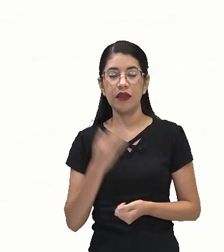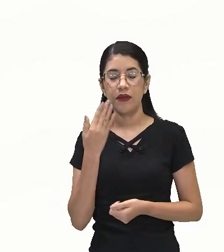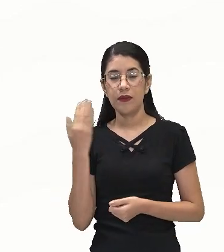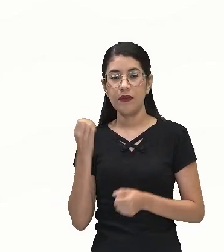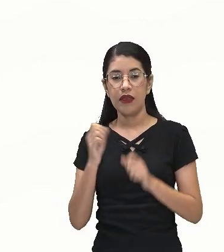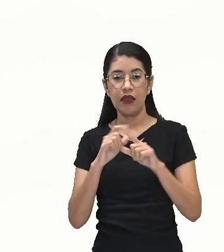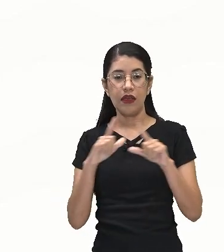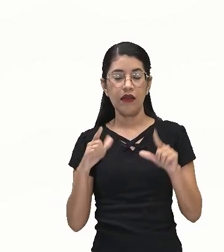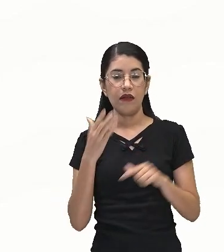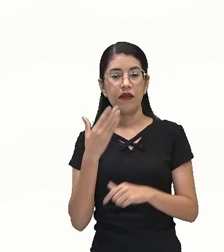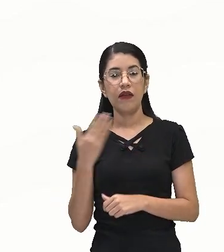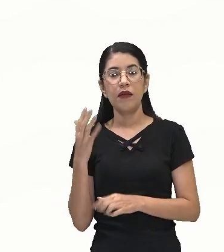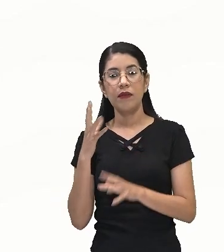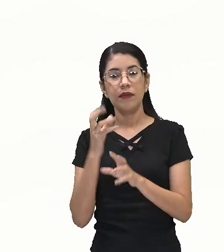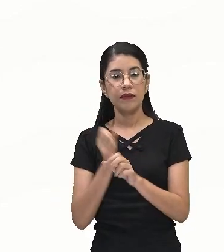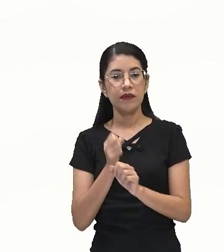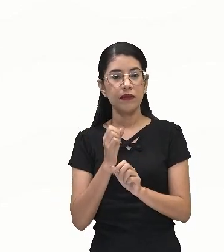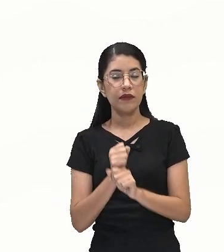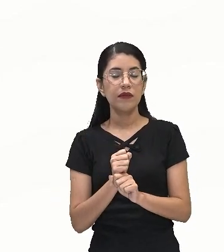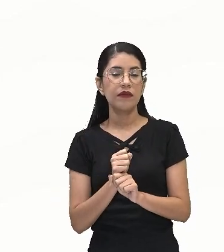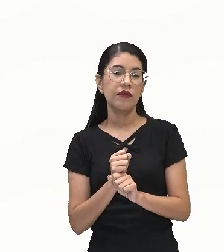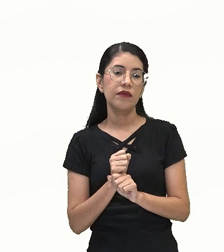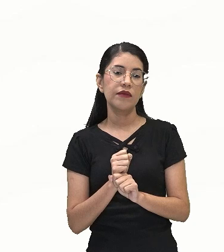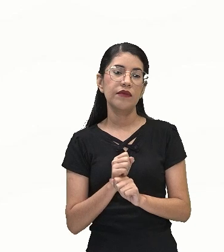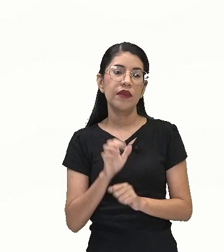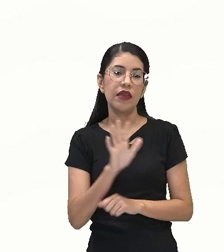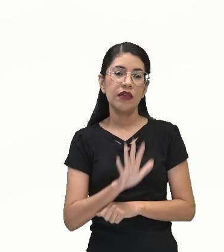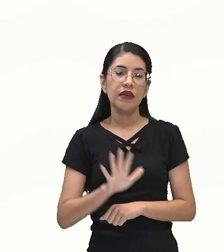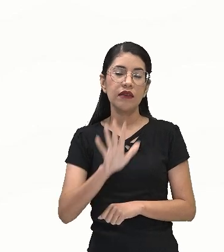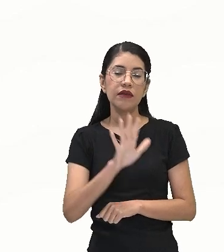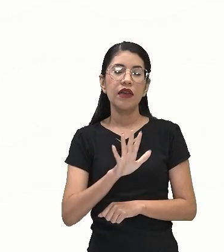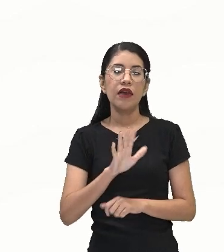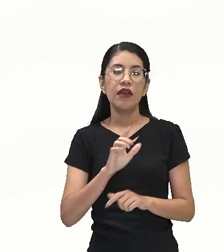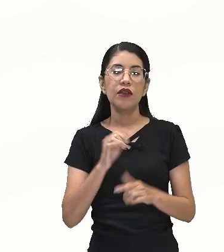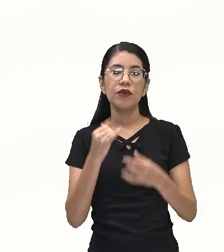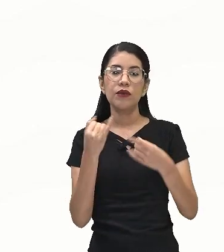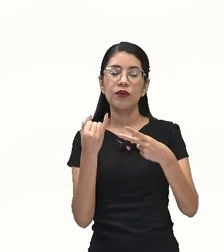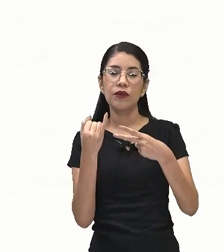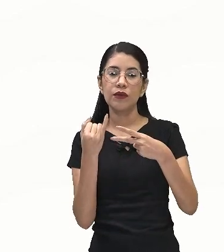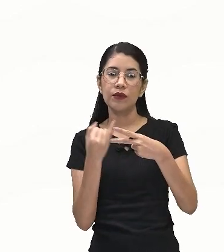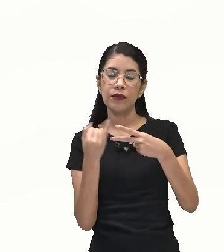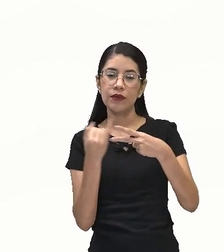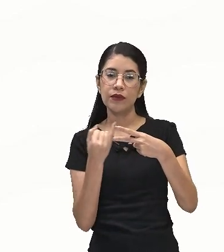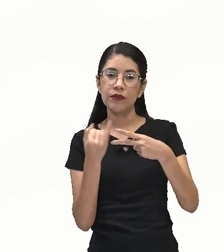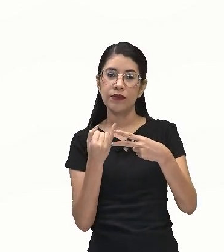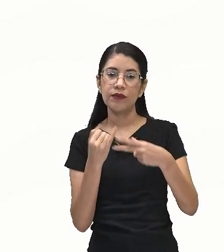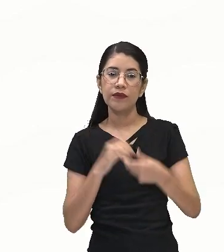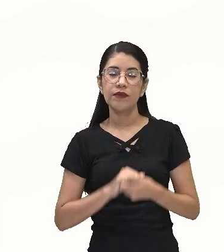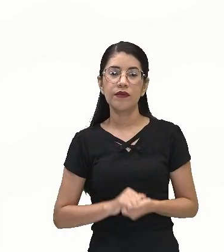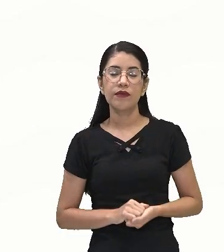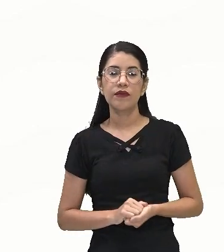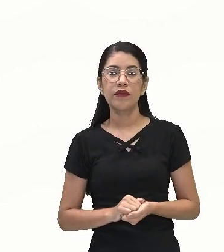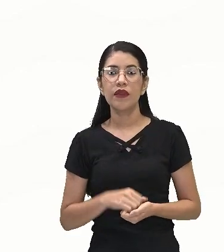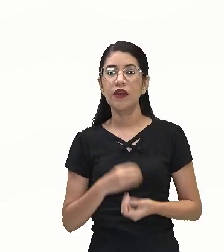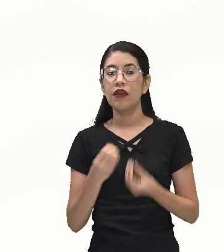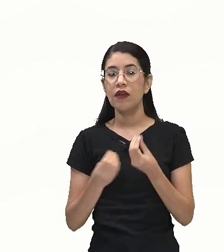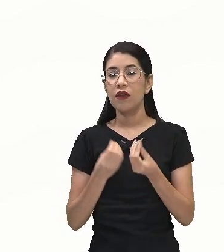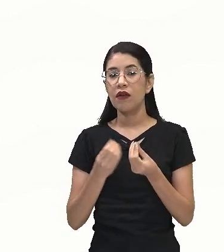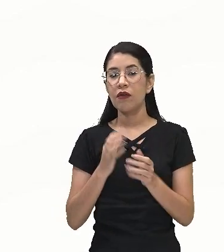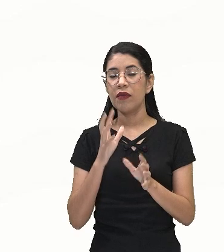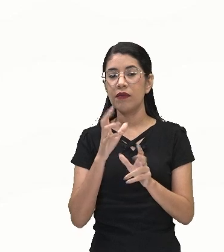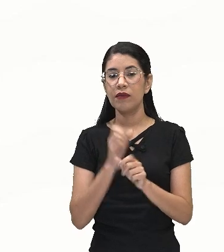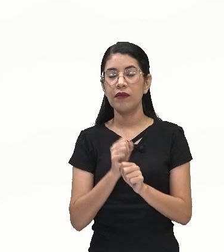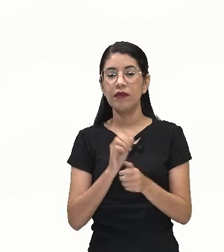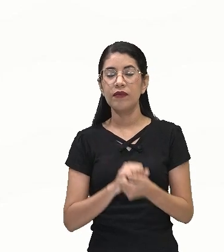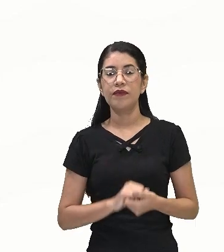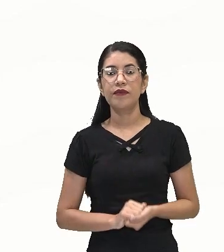fórmula para calcular a área de um polígono regular. Como é que a gente usa? Quem